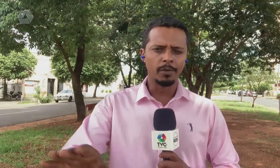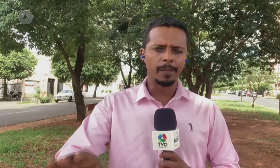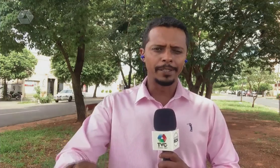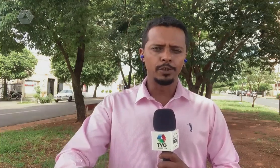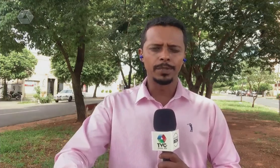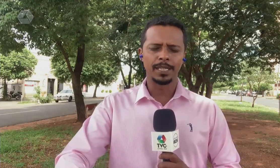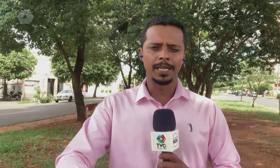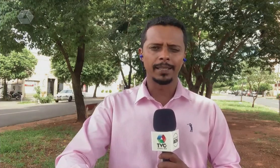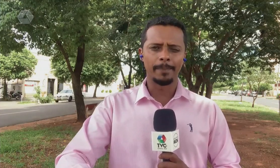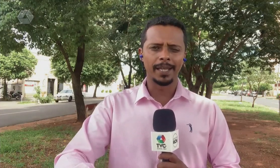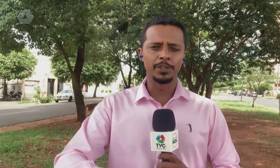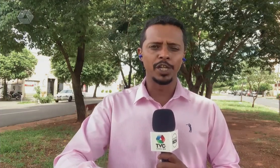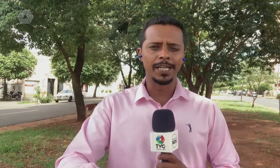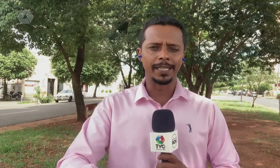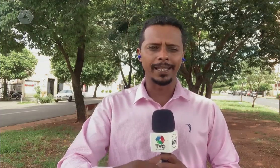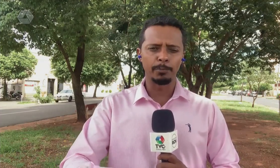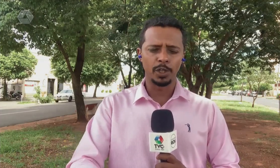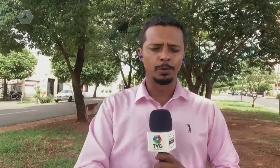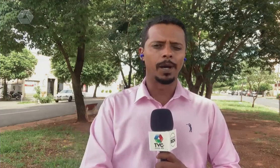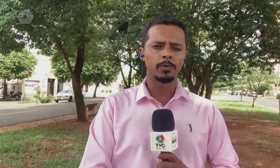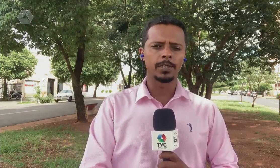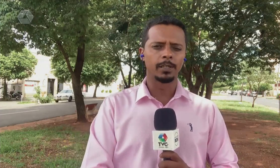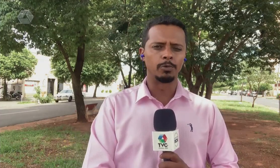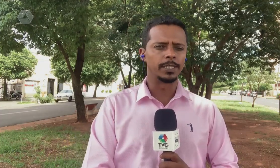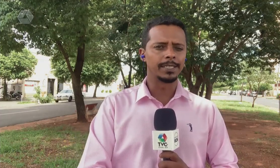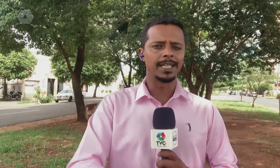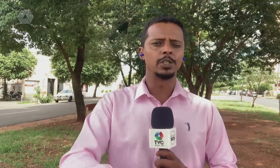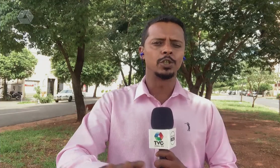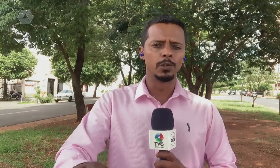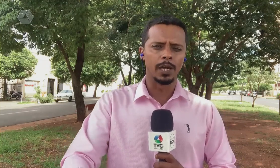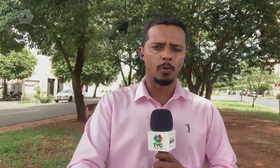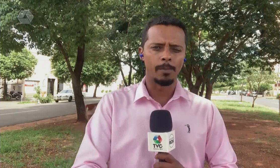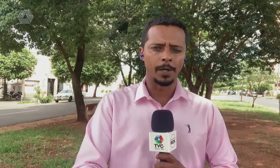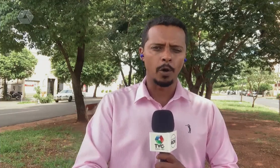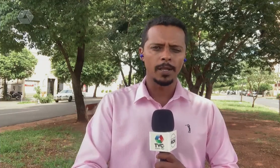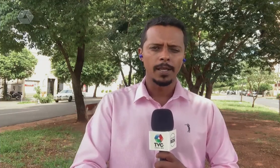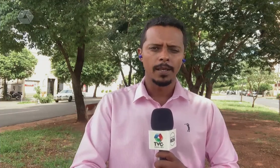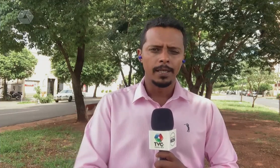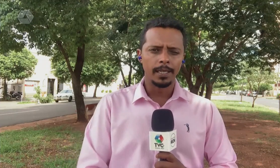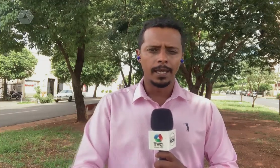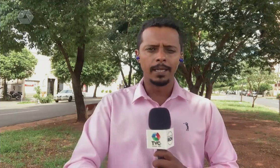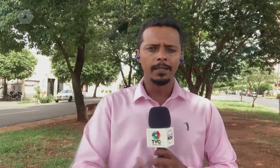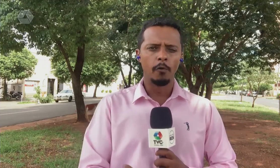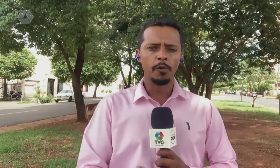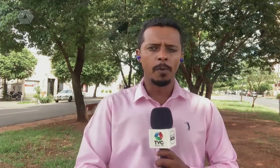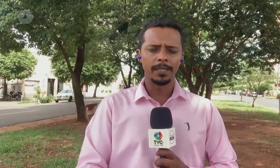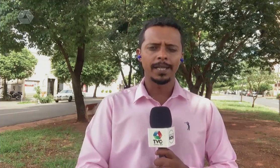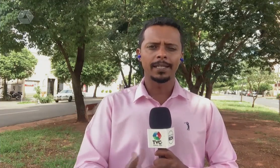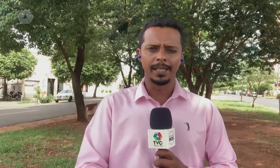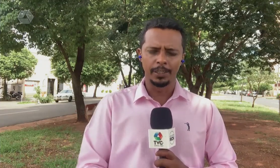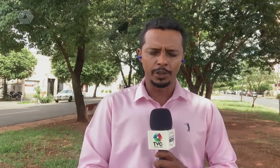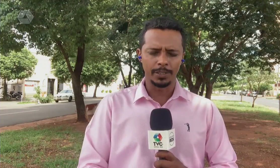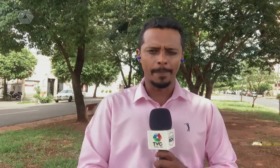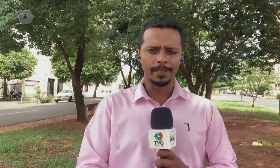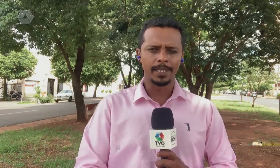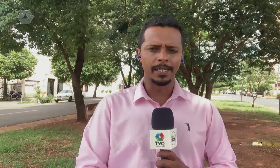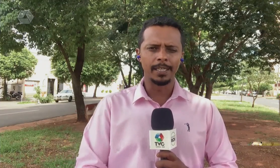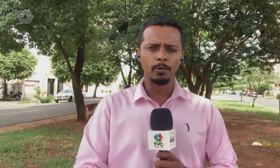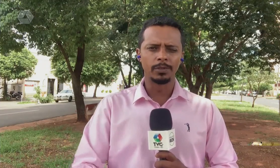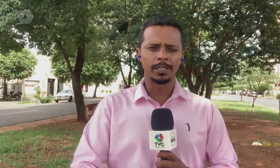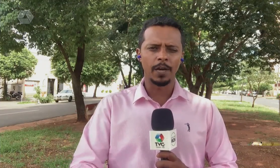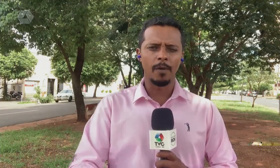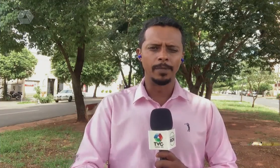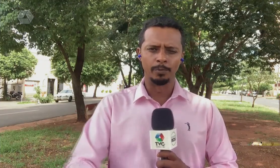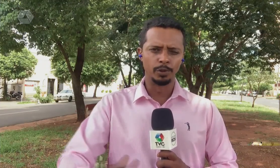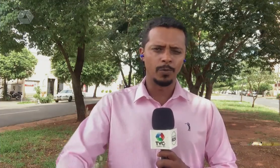saiu tranquilamente de bicicleta pela Angelina Tete, ali no bairro Santa Luzia, sentido Lagoa Maior, e ele não viu mais características, apenas ali que